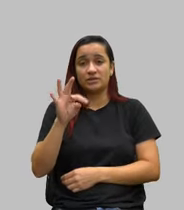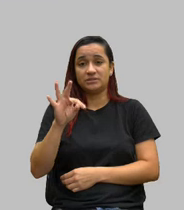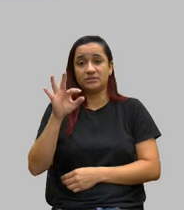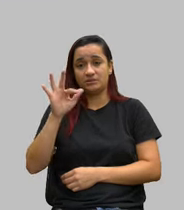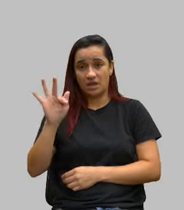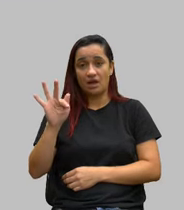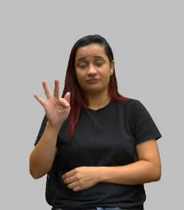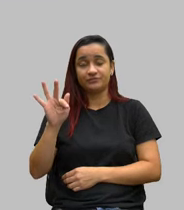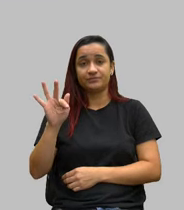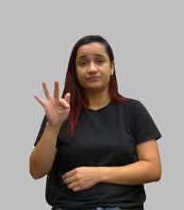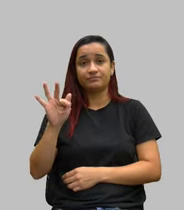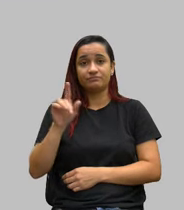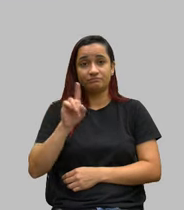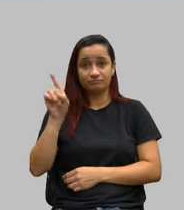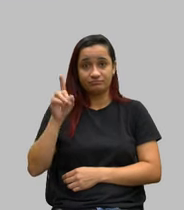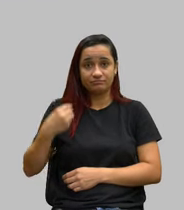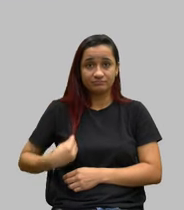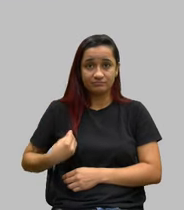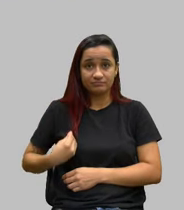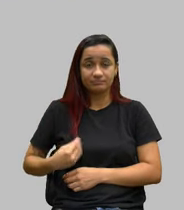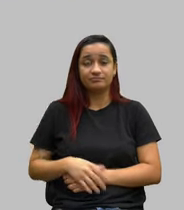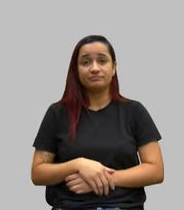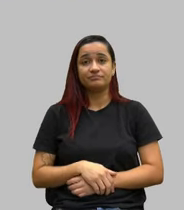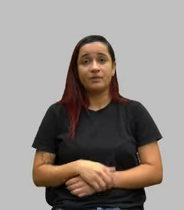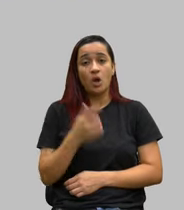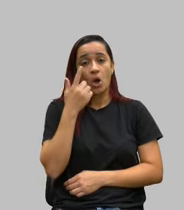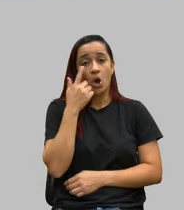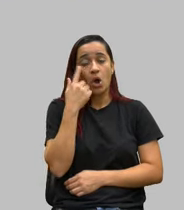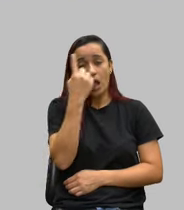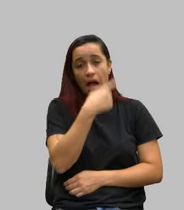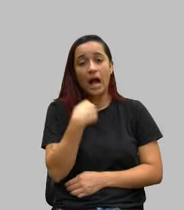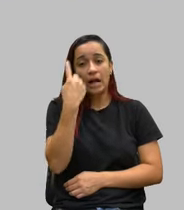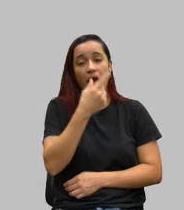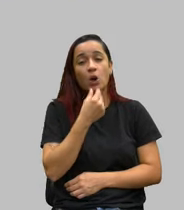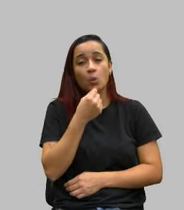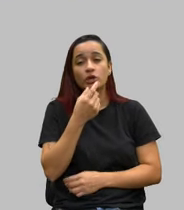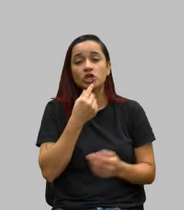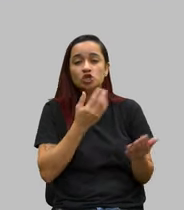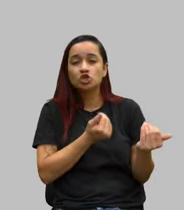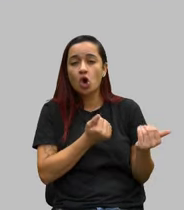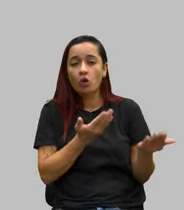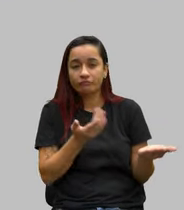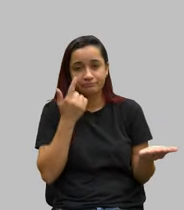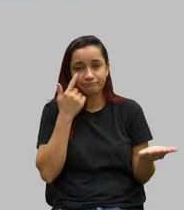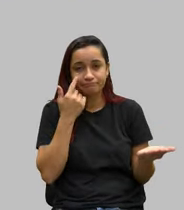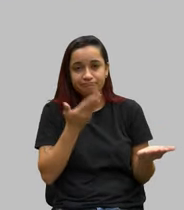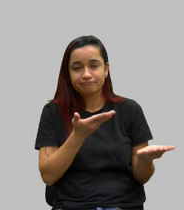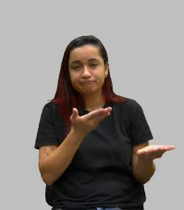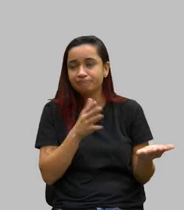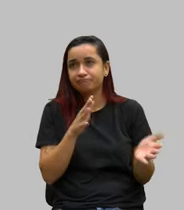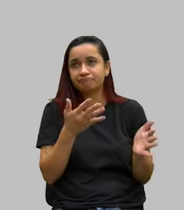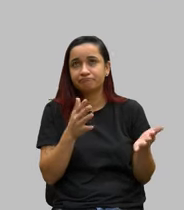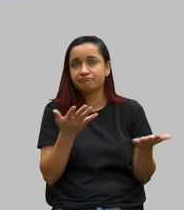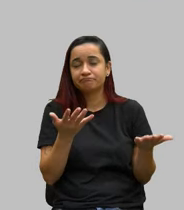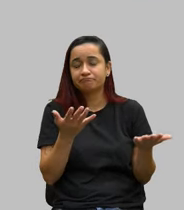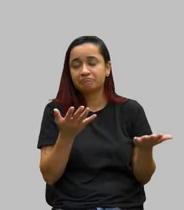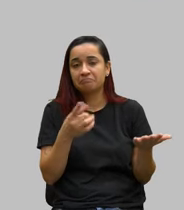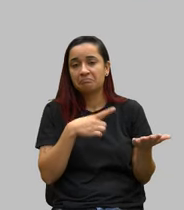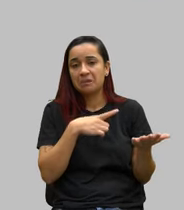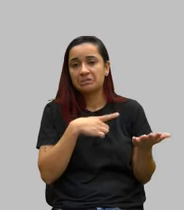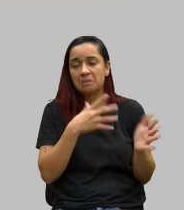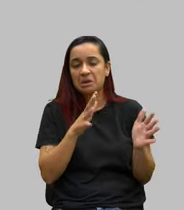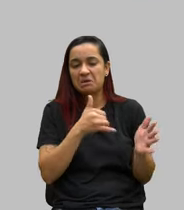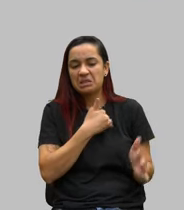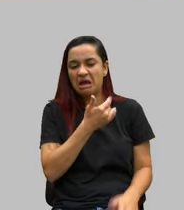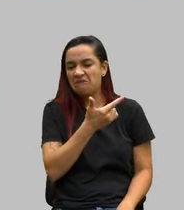né ó lá ó a cara desse jovem um menino novo isso não deve ter deve ter 20